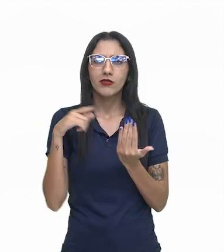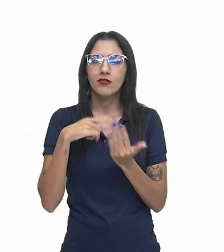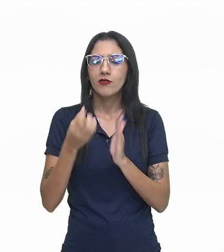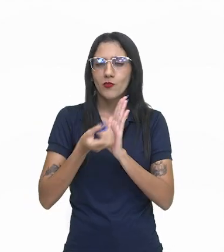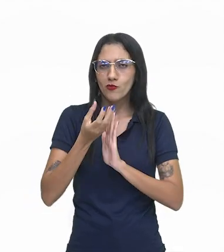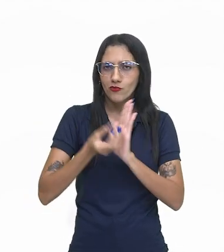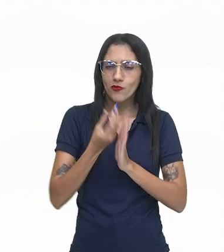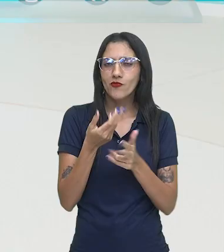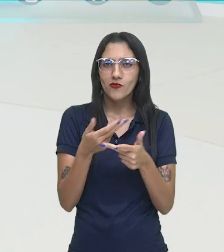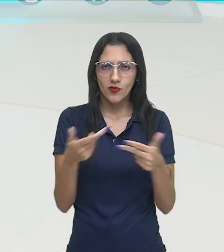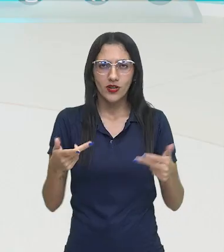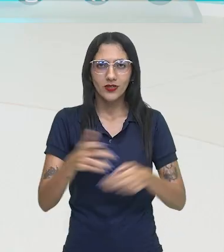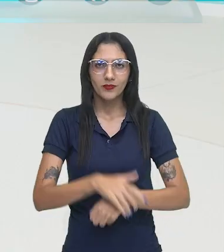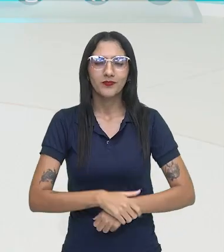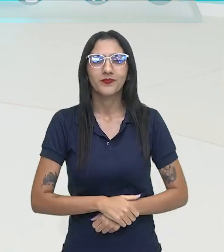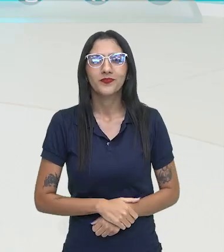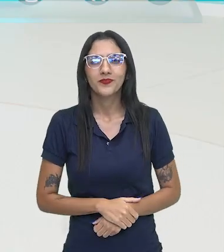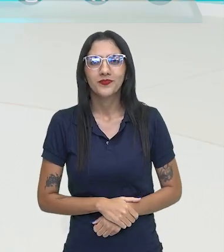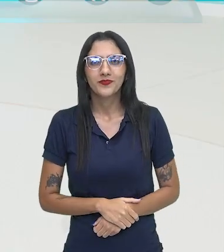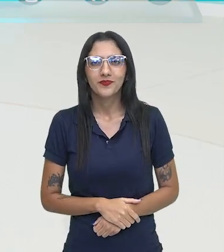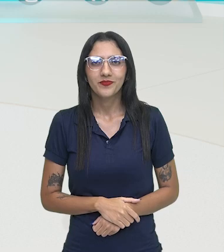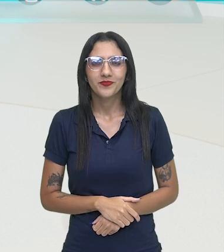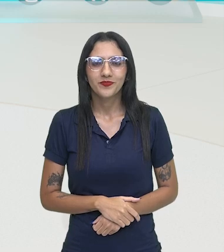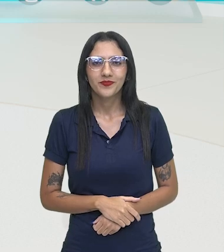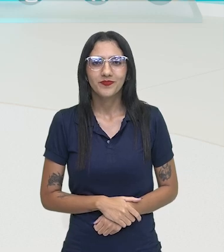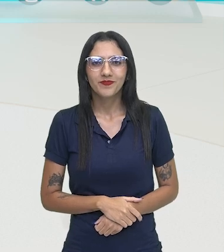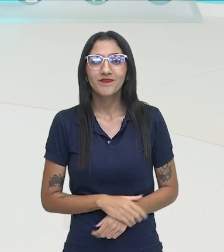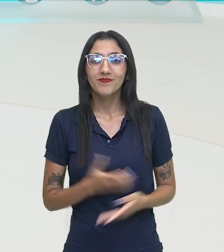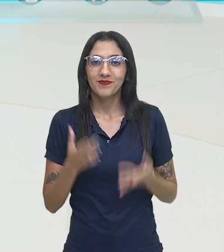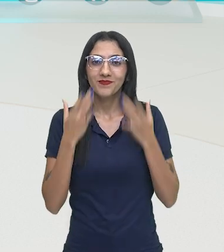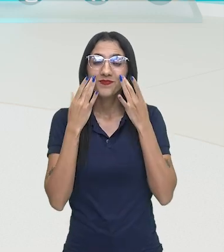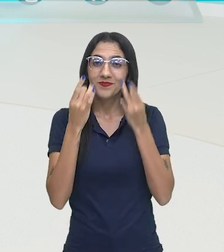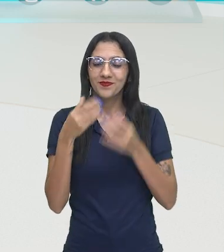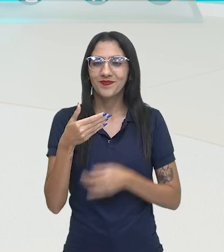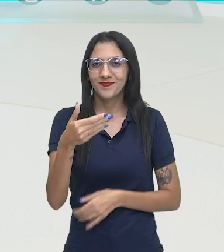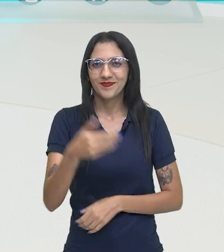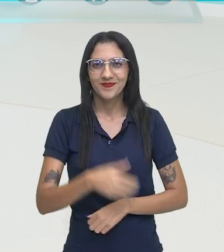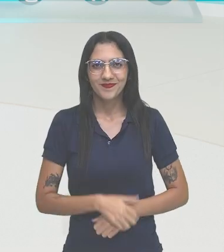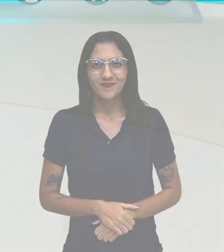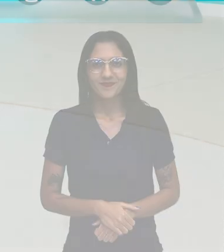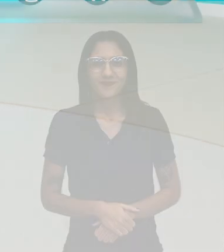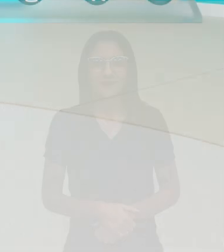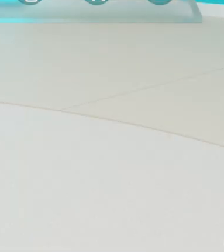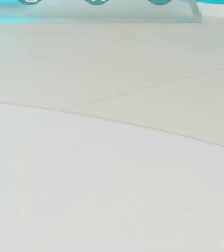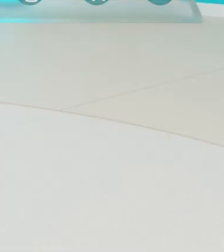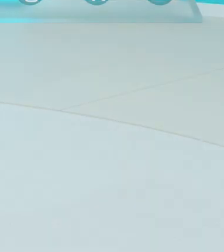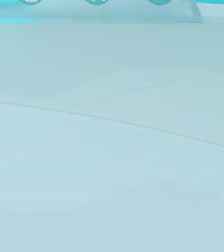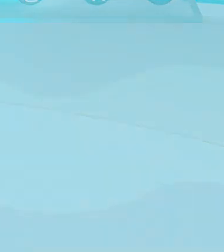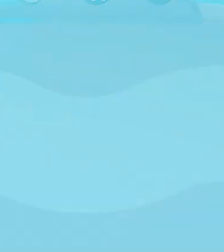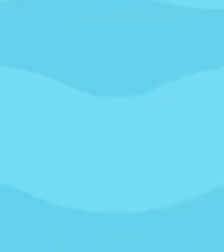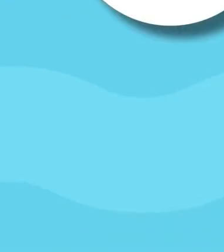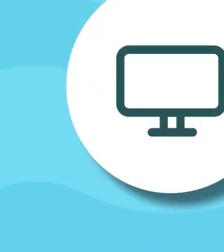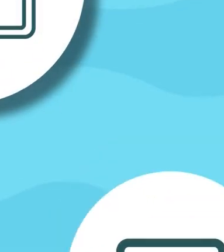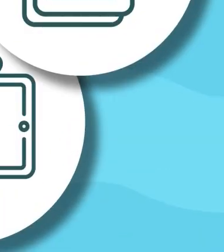dessas produções. Então é isso aí, vamos para a nossa aula.